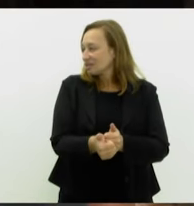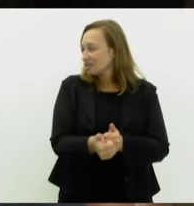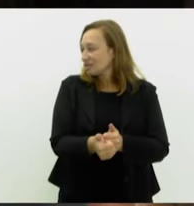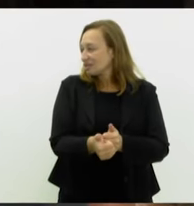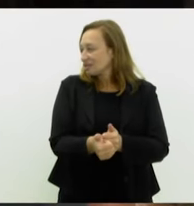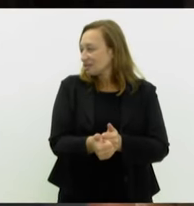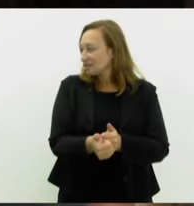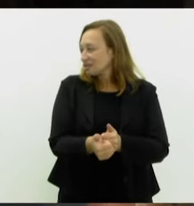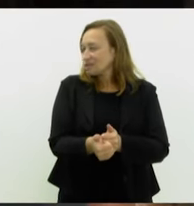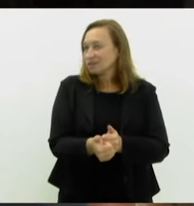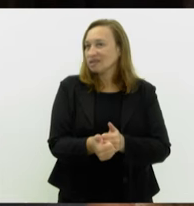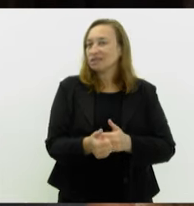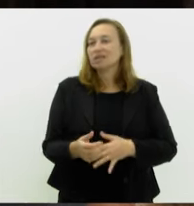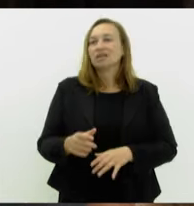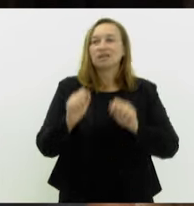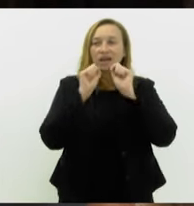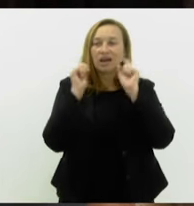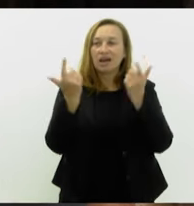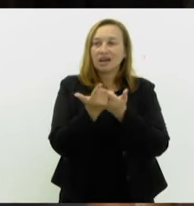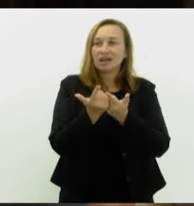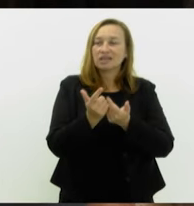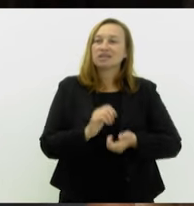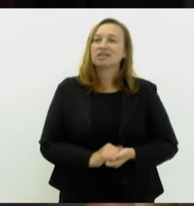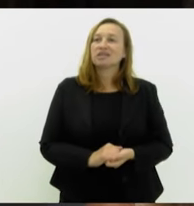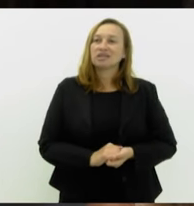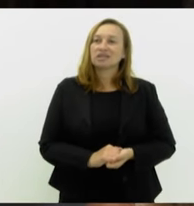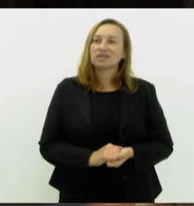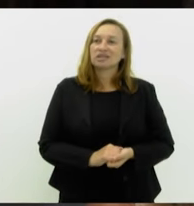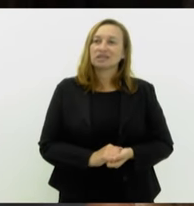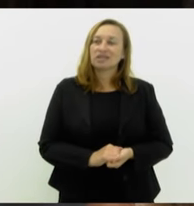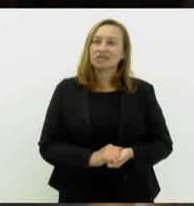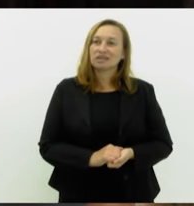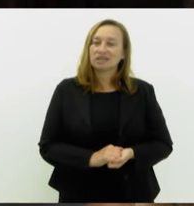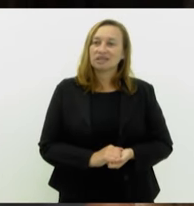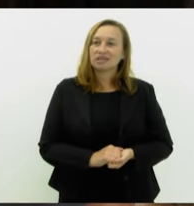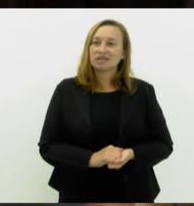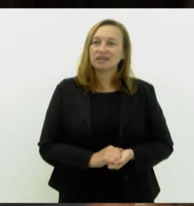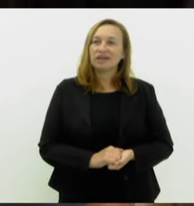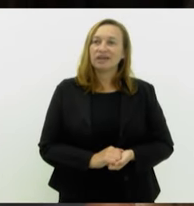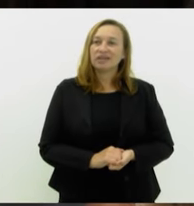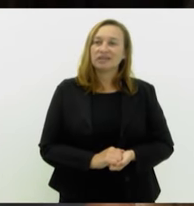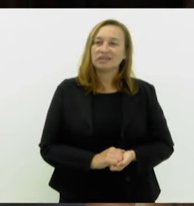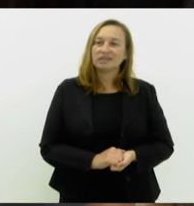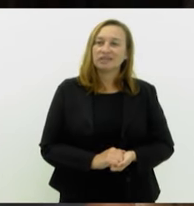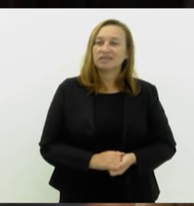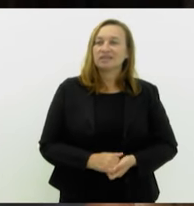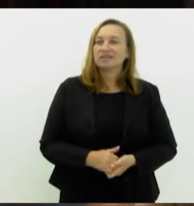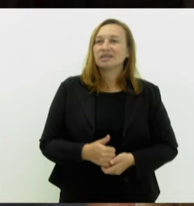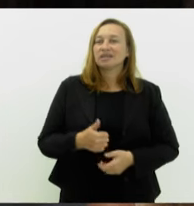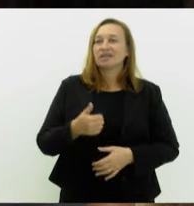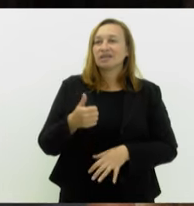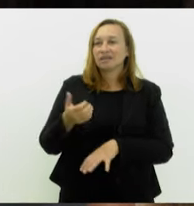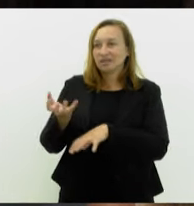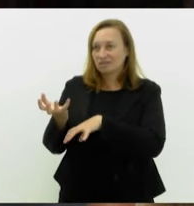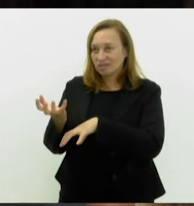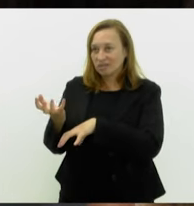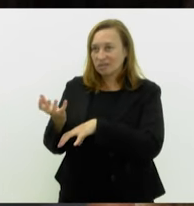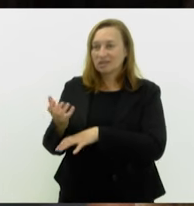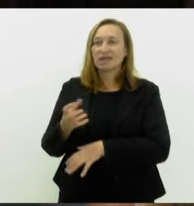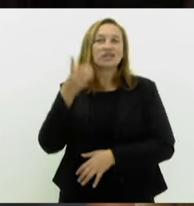Legislativa e comentar em primeira em primeira mão das nossas colegas do congresso a deputada